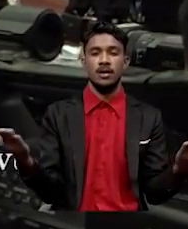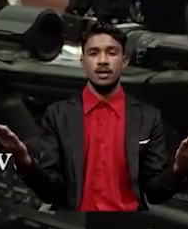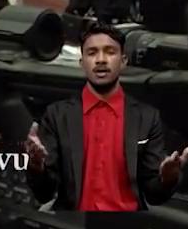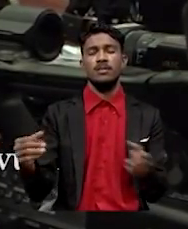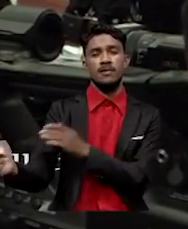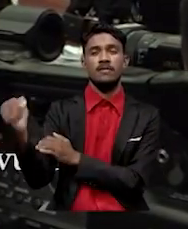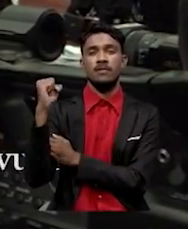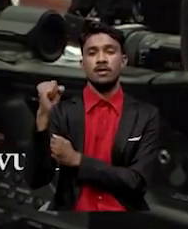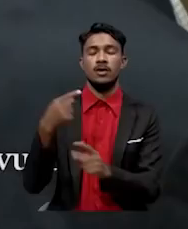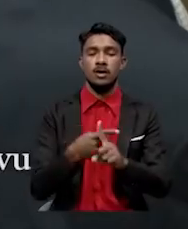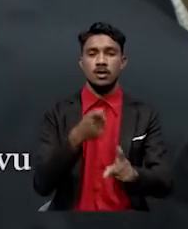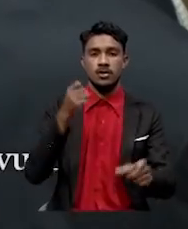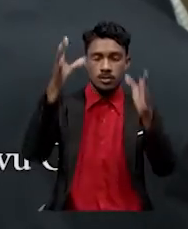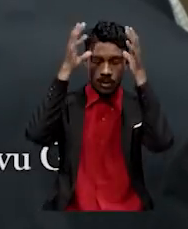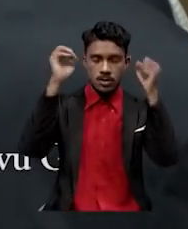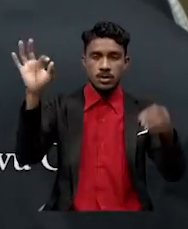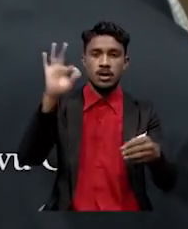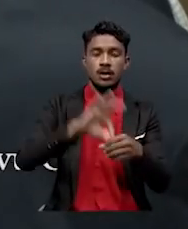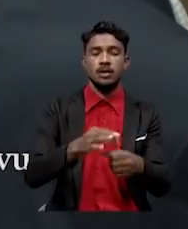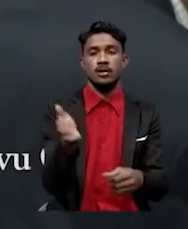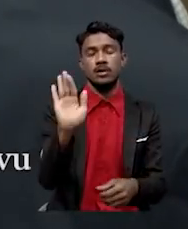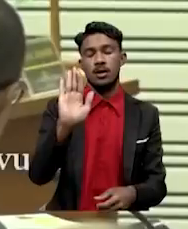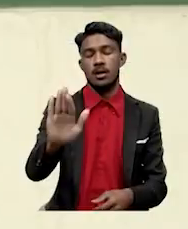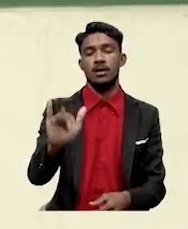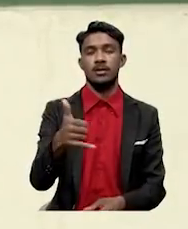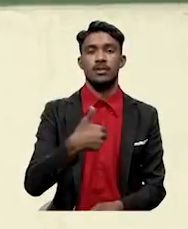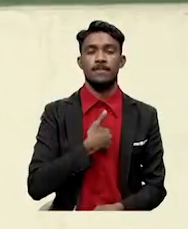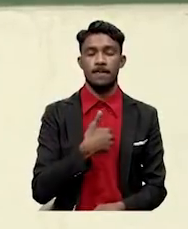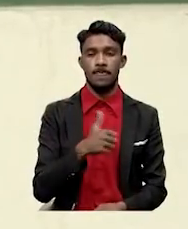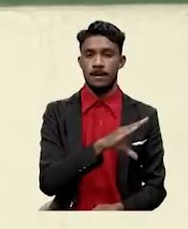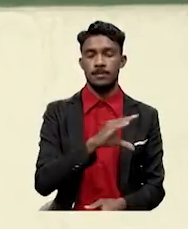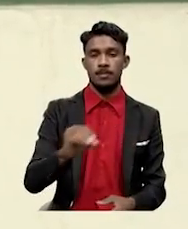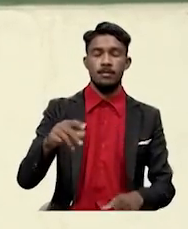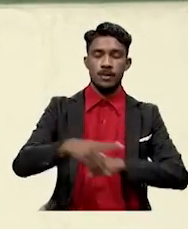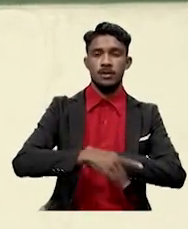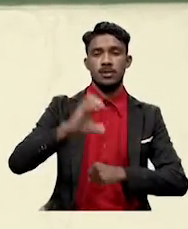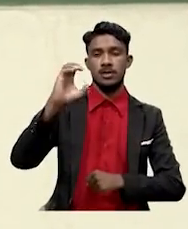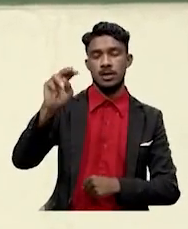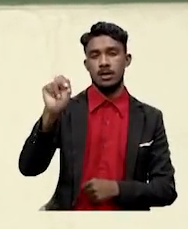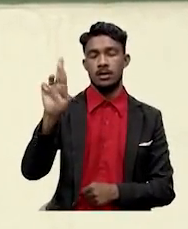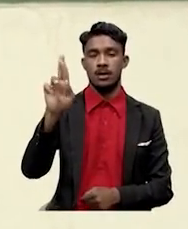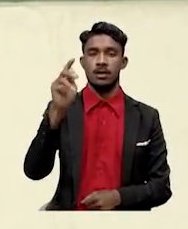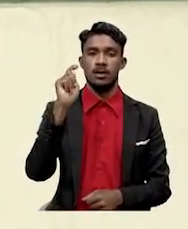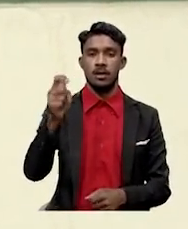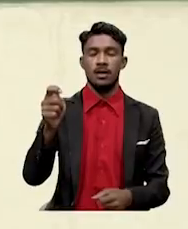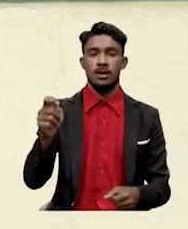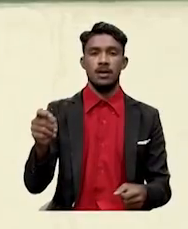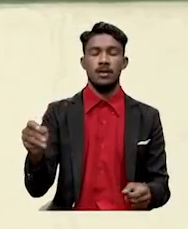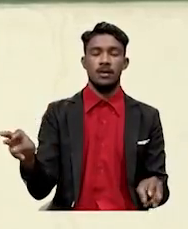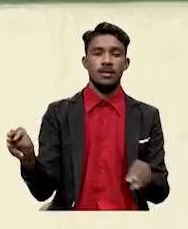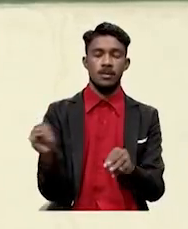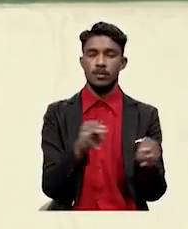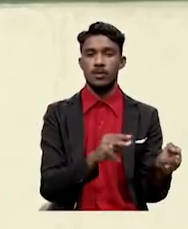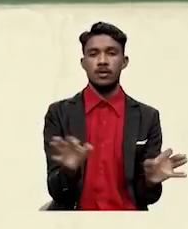forte, o se presidente eleito Rasek. Bancada oposição CNRT clarifica, resolução dissolve o Parlamento Nacional